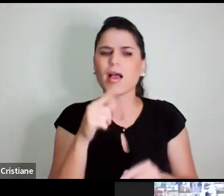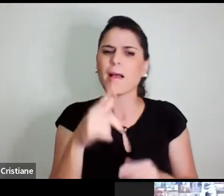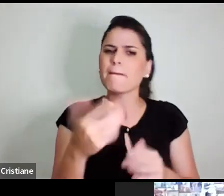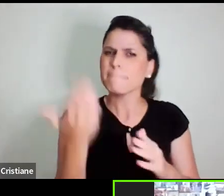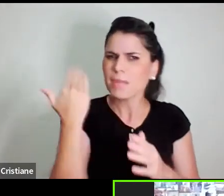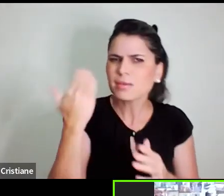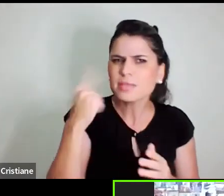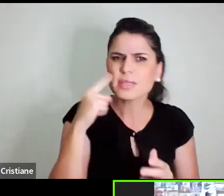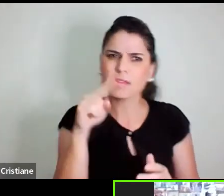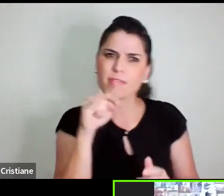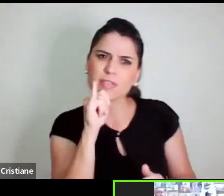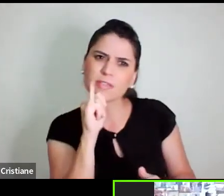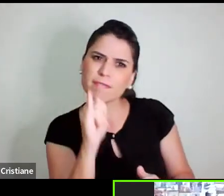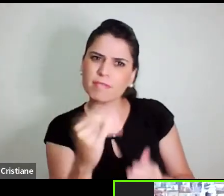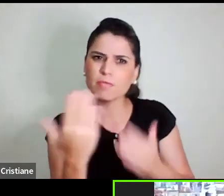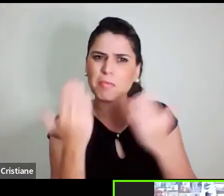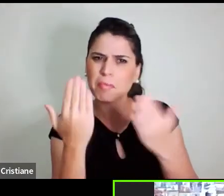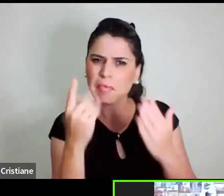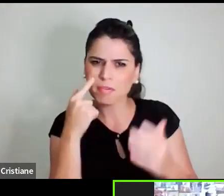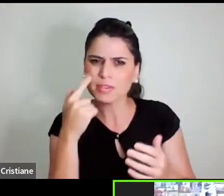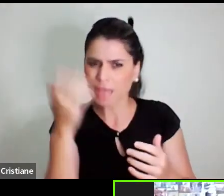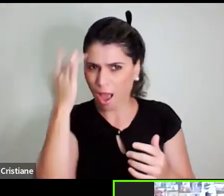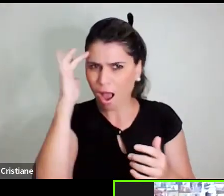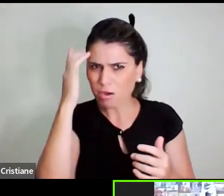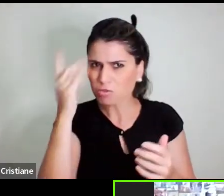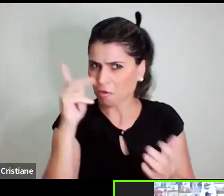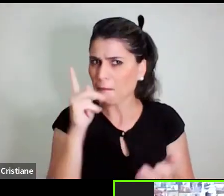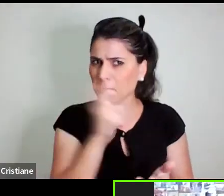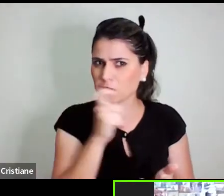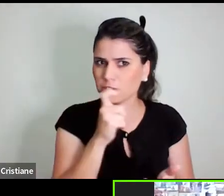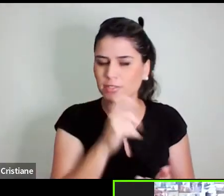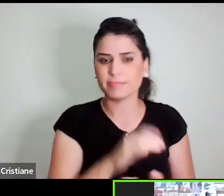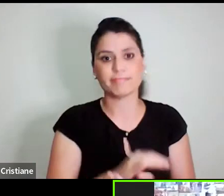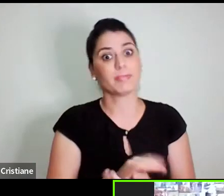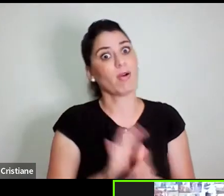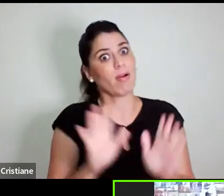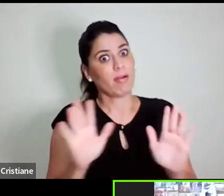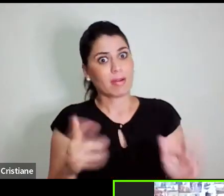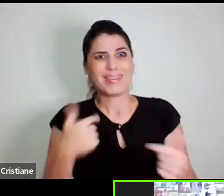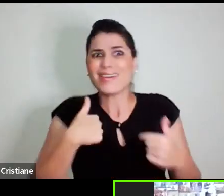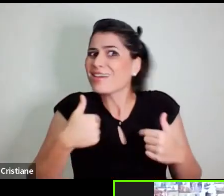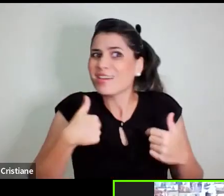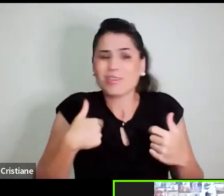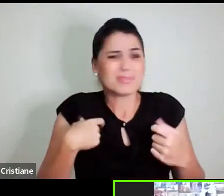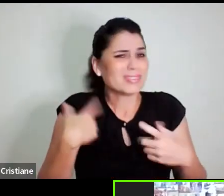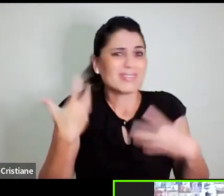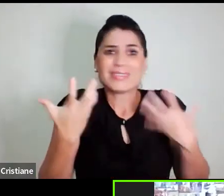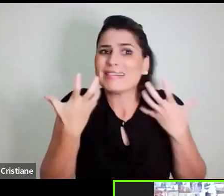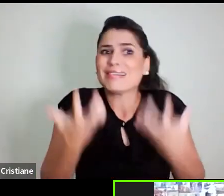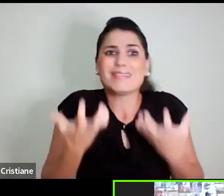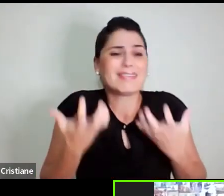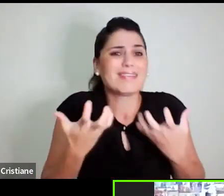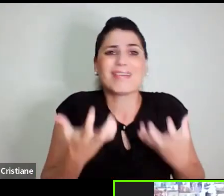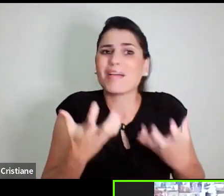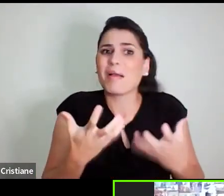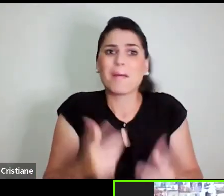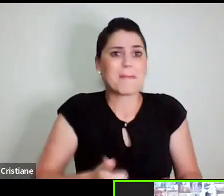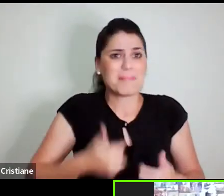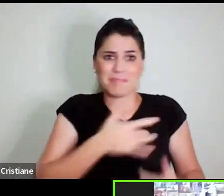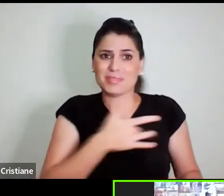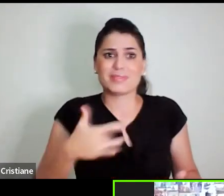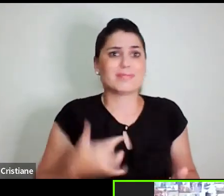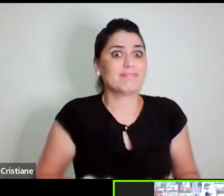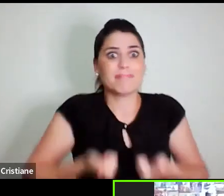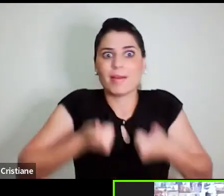Não, na verdade, eu queria tanto uma solução, eu estava com tanto medo de